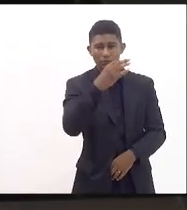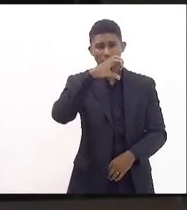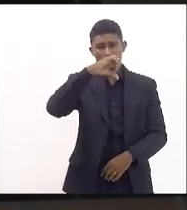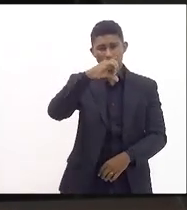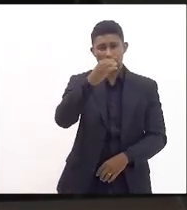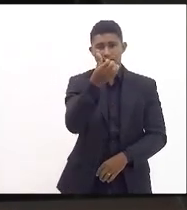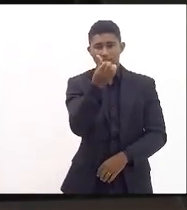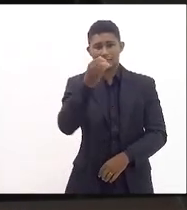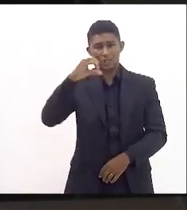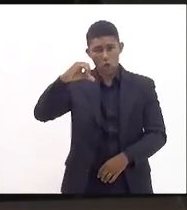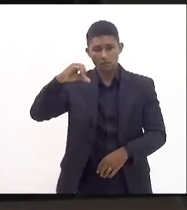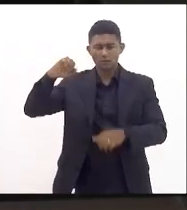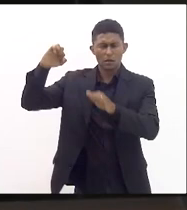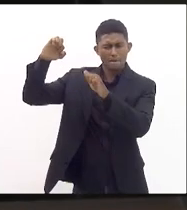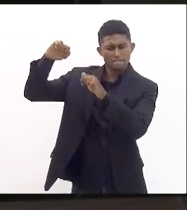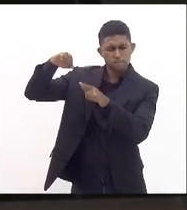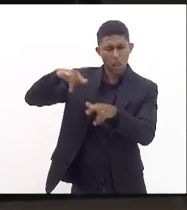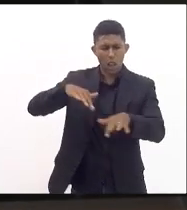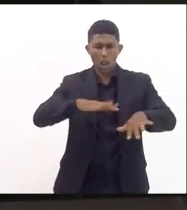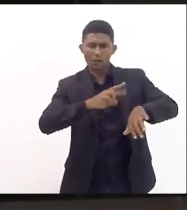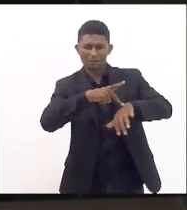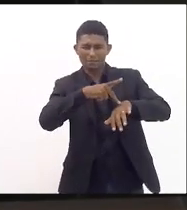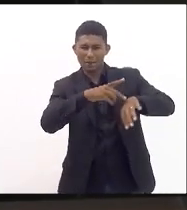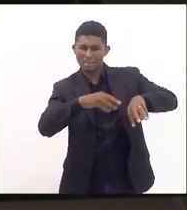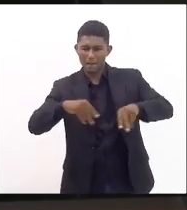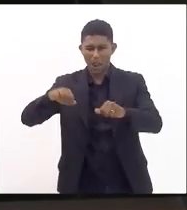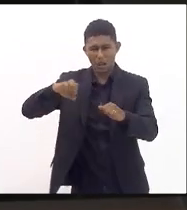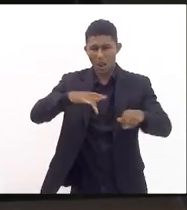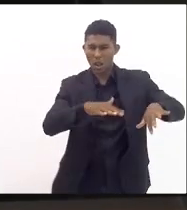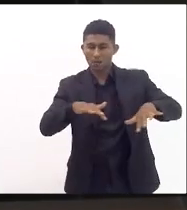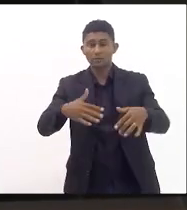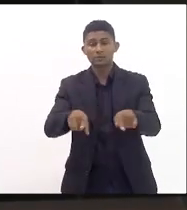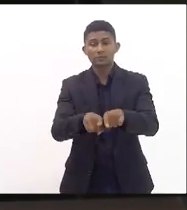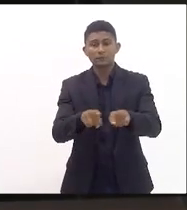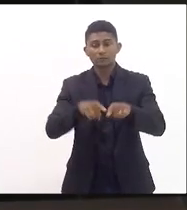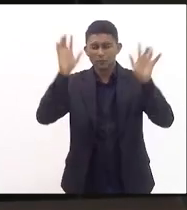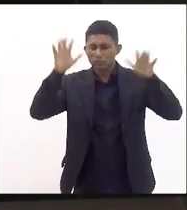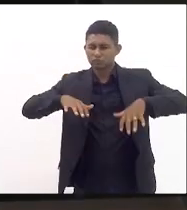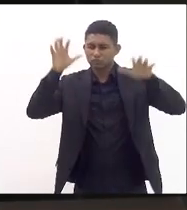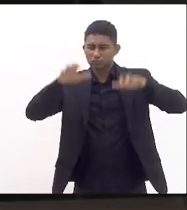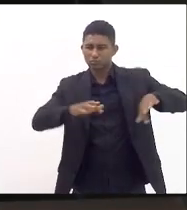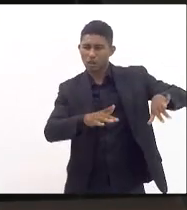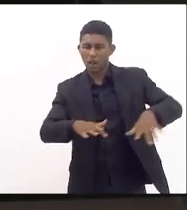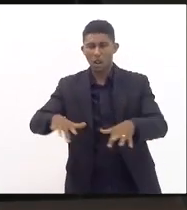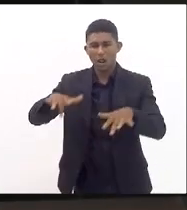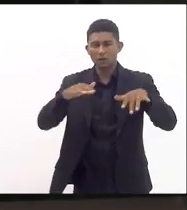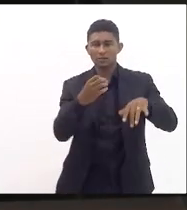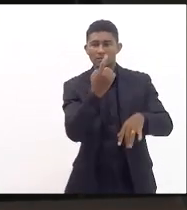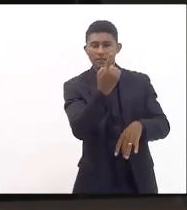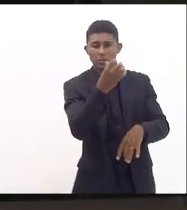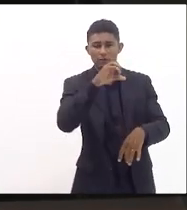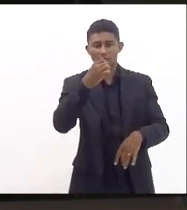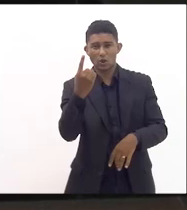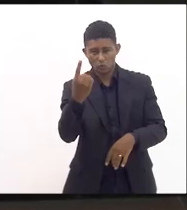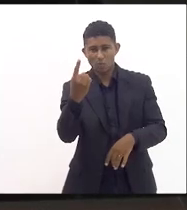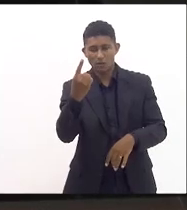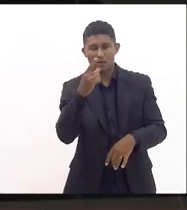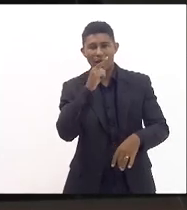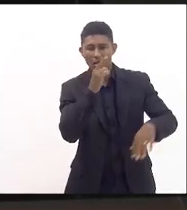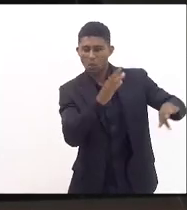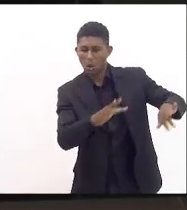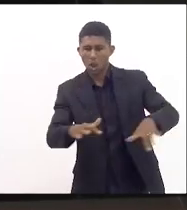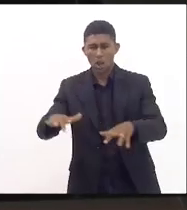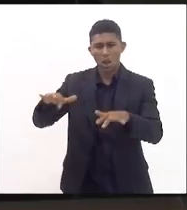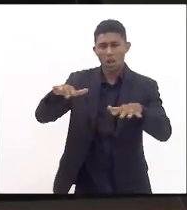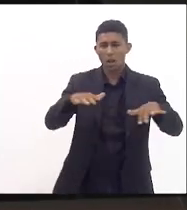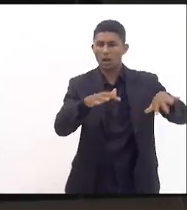4.969 deslizamentos, 191 inundações e 647 enchentes. E é preciso